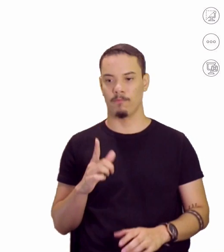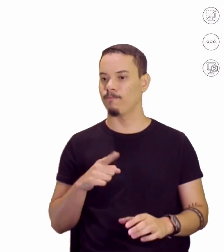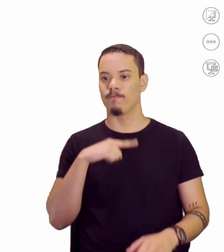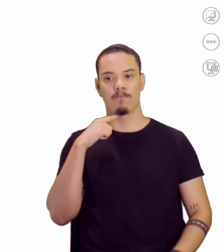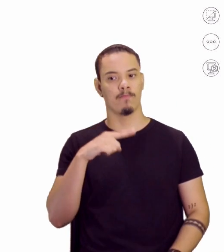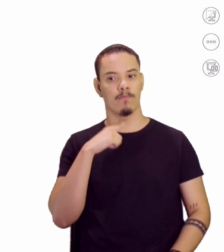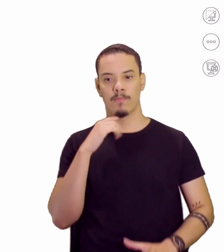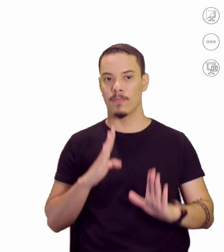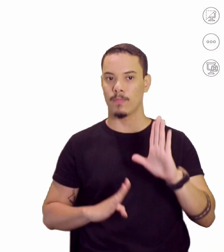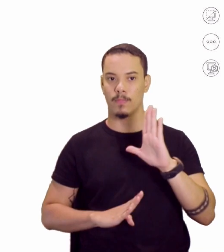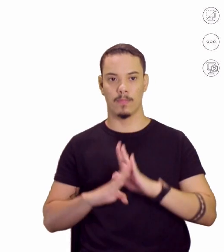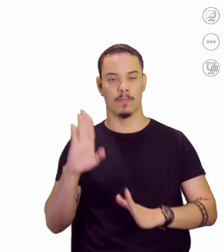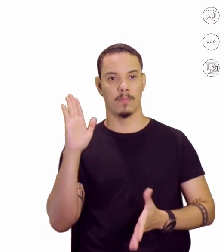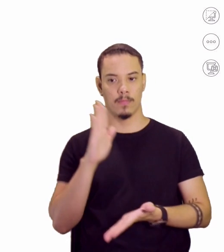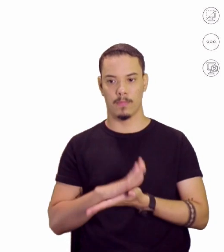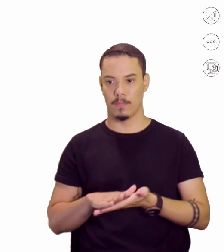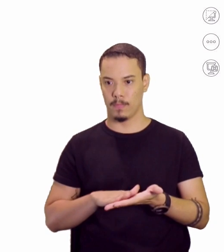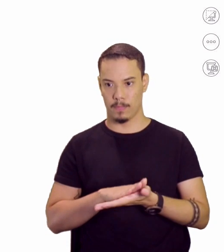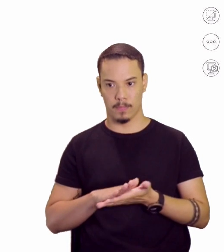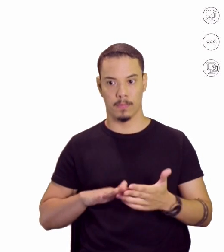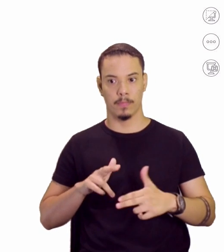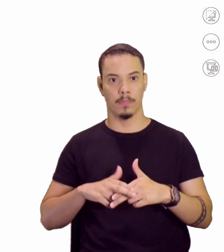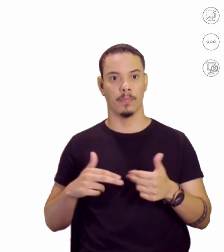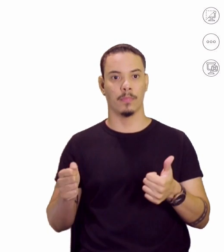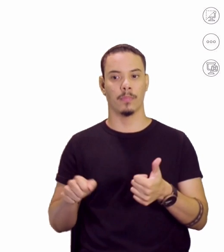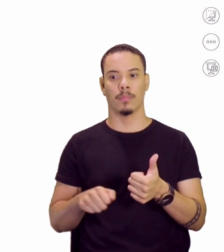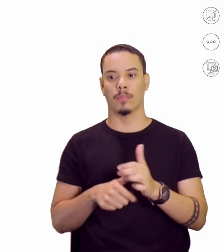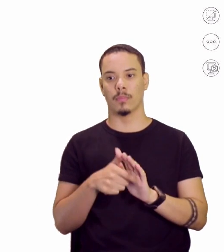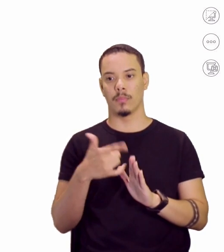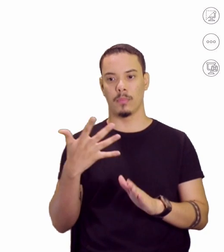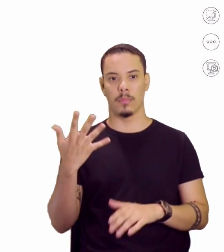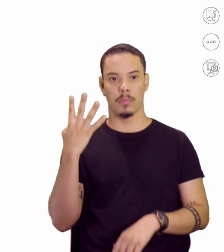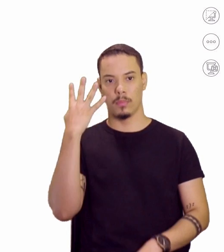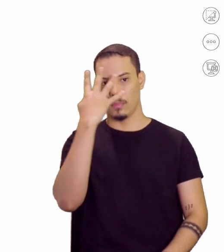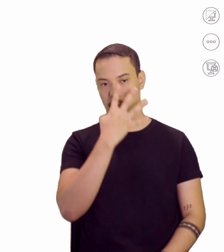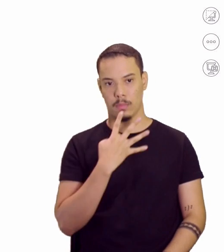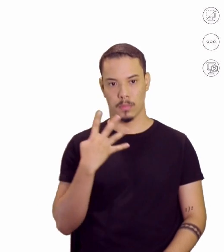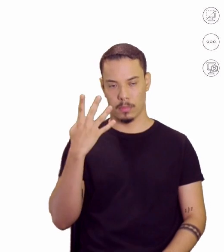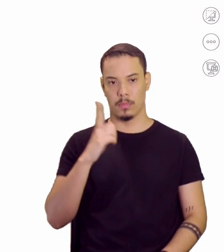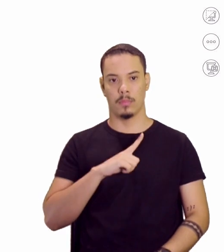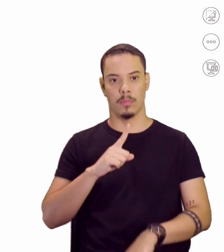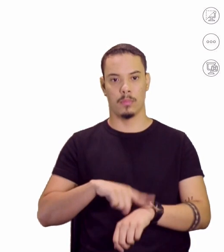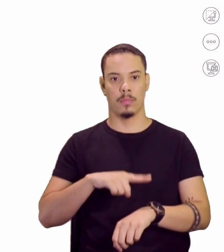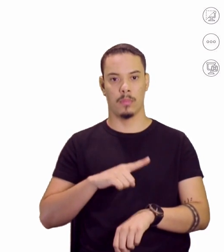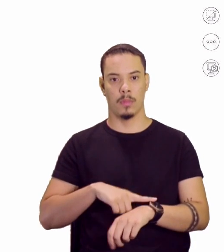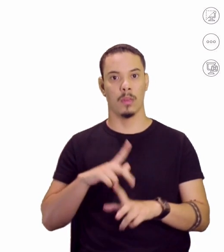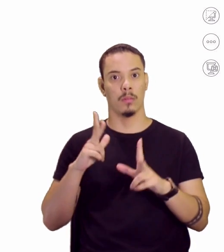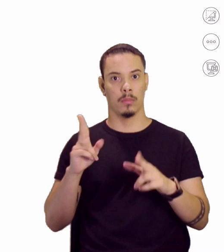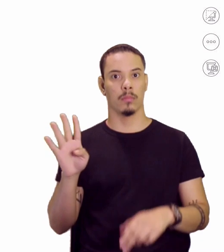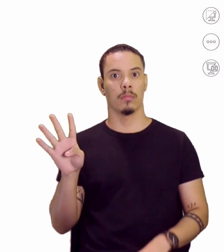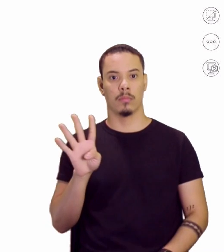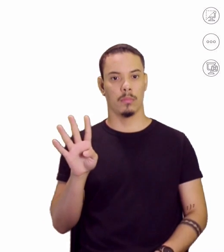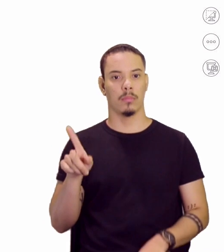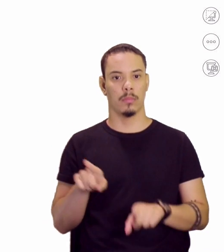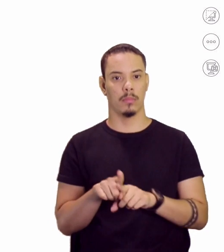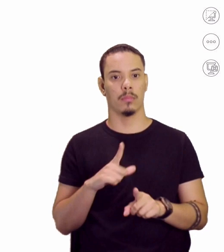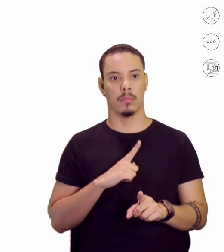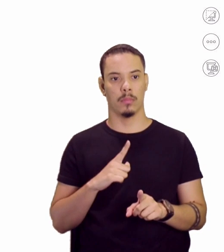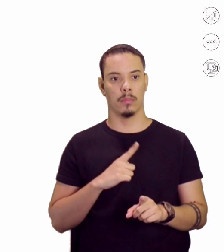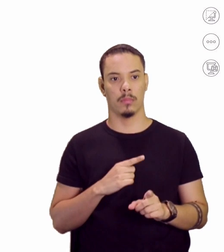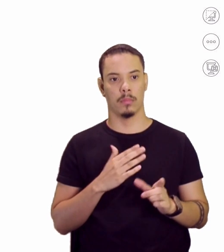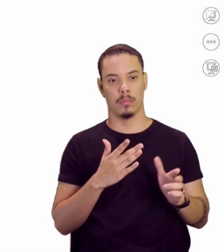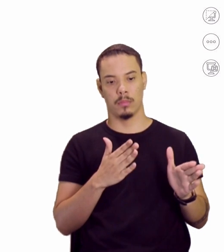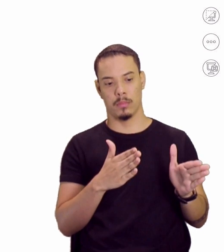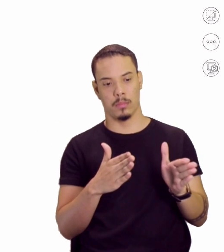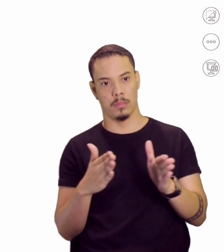crescendo nada. Então tá aqui, ó, nas primeiras 4 horas, tá aqui o tempo, olha só, igual a 4, tá aqui o